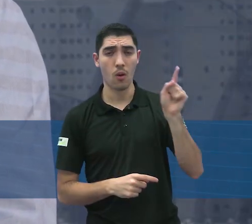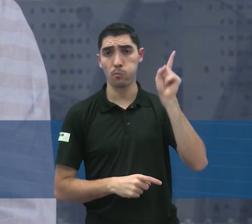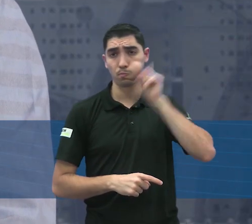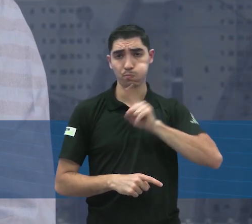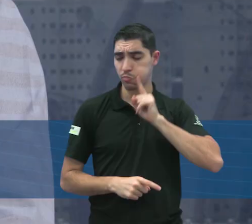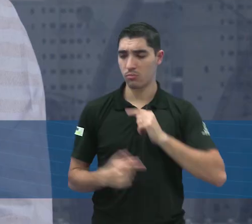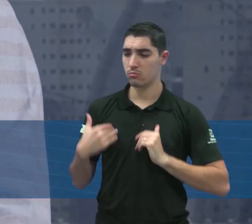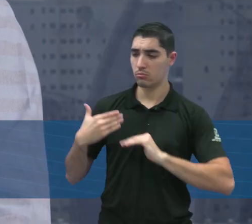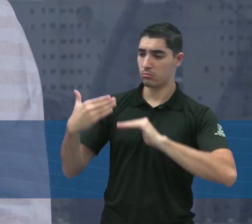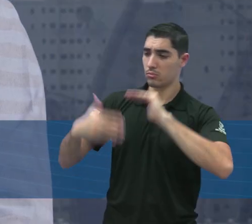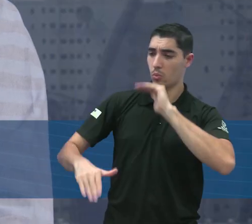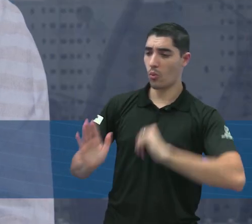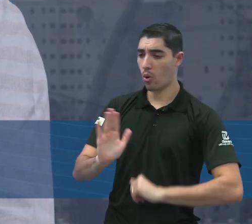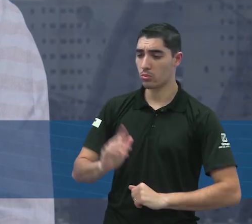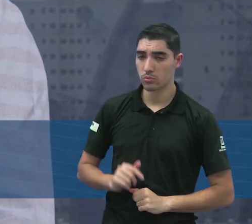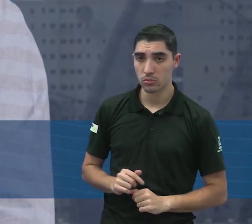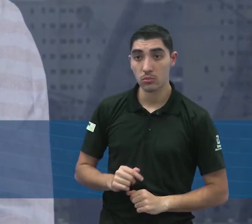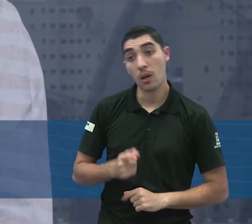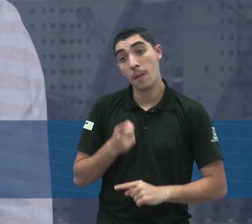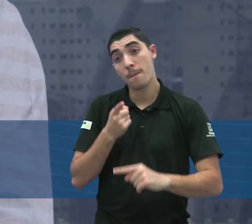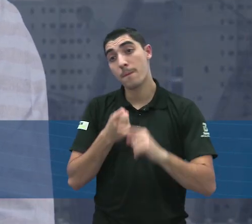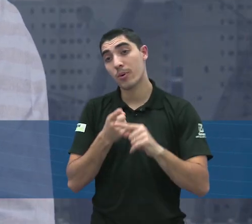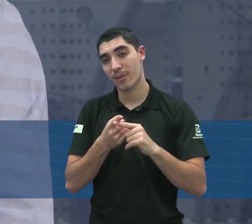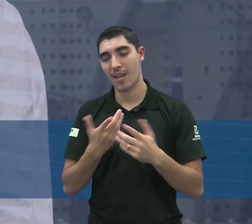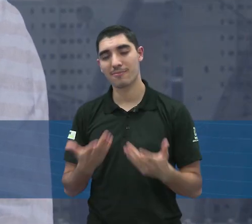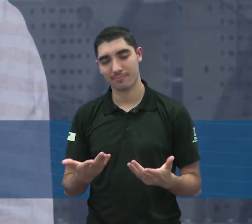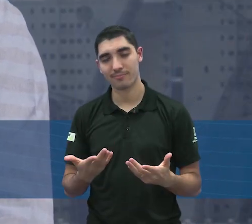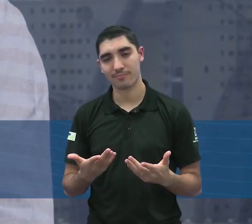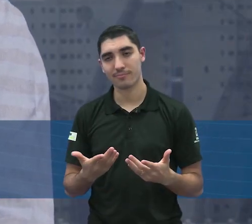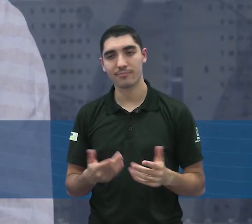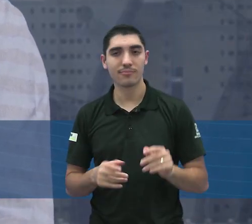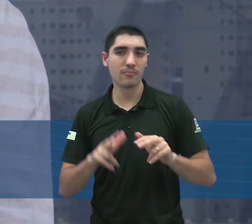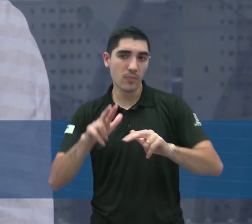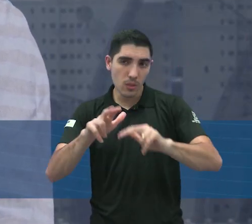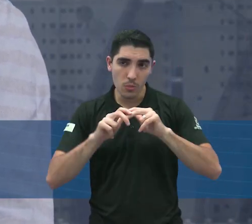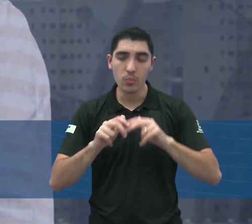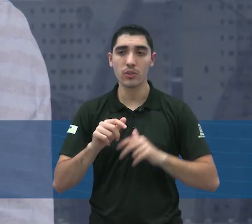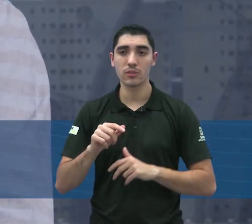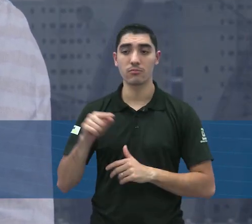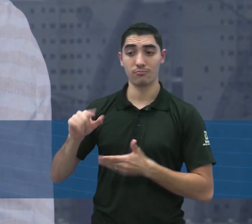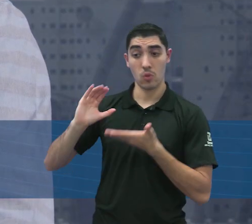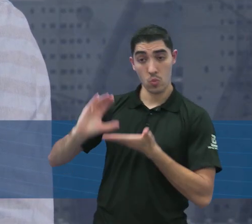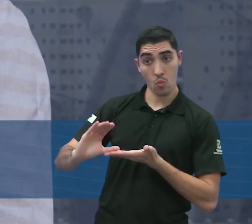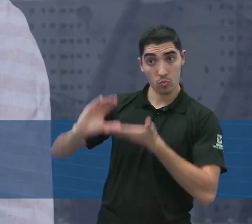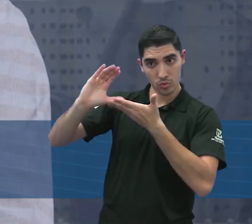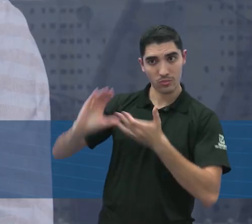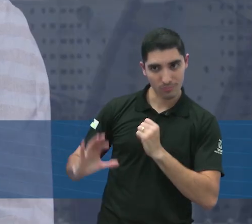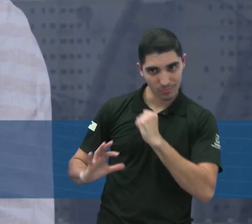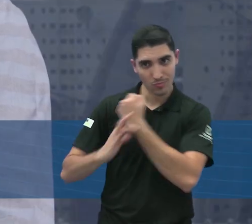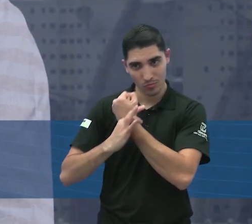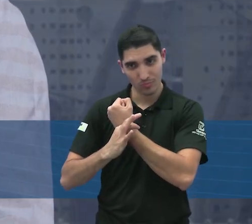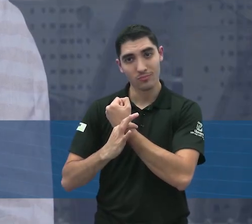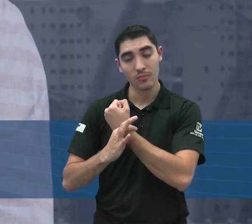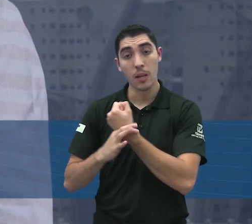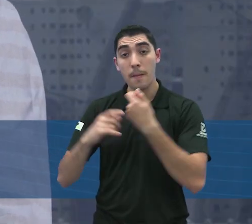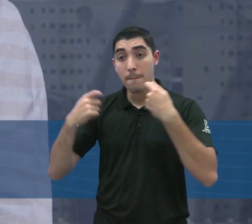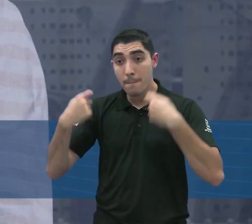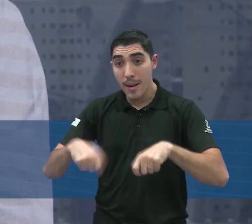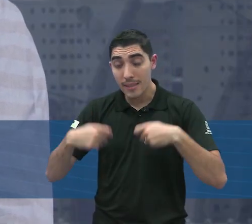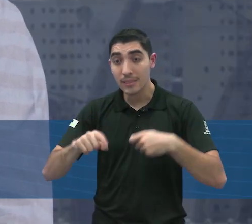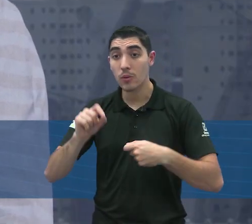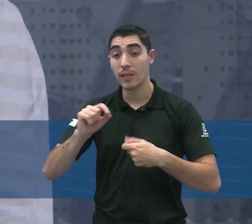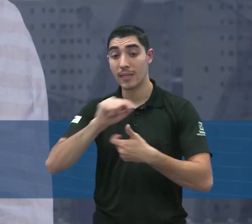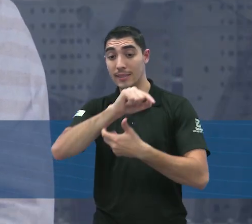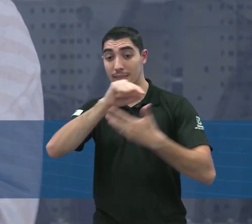nisso. Até porque, por uma decisão, de fato, ela ser implementada no Conselho de Segurança, ela precisa da concordância dos 5